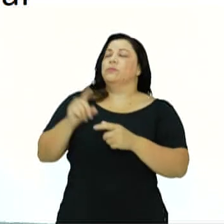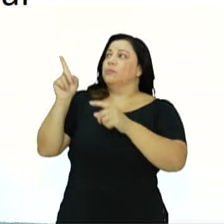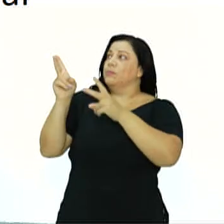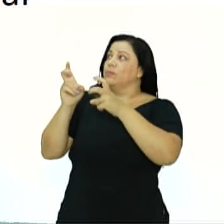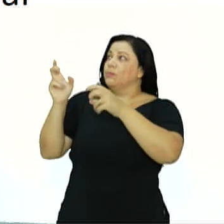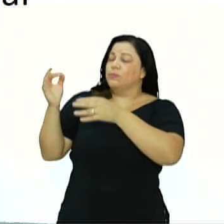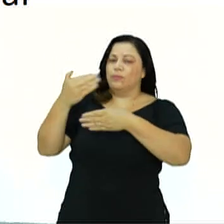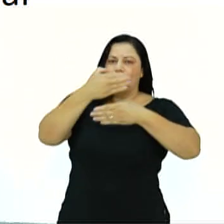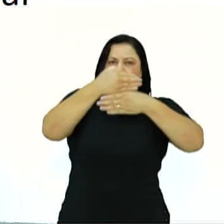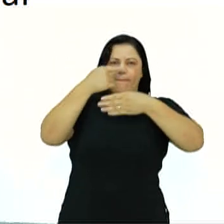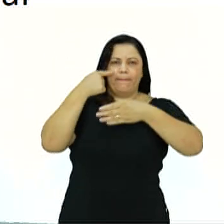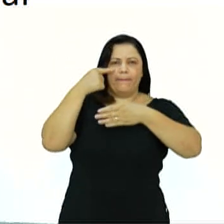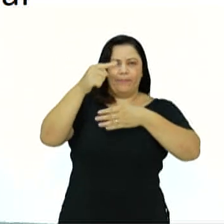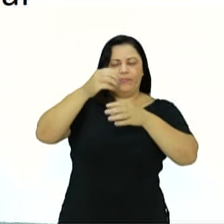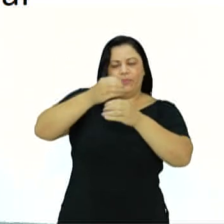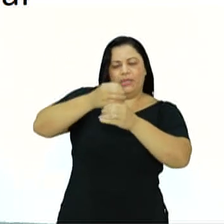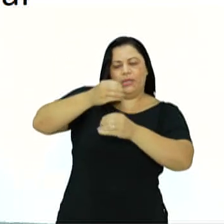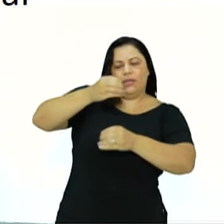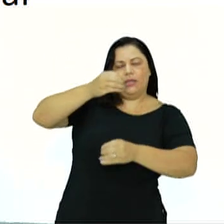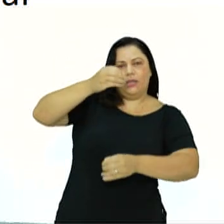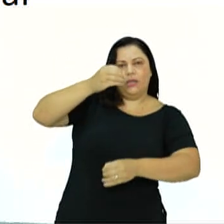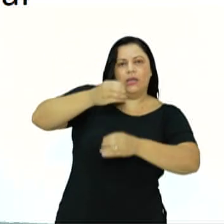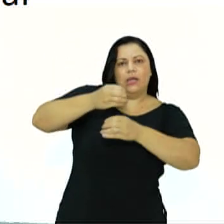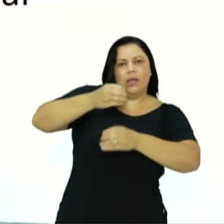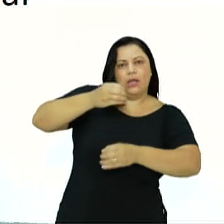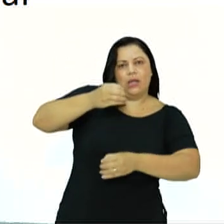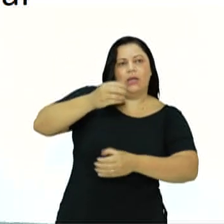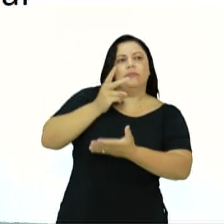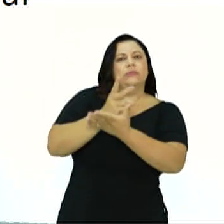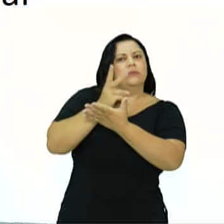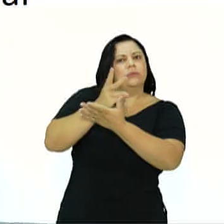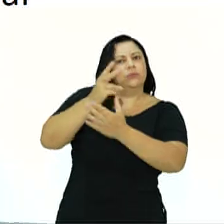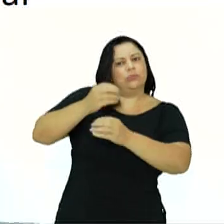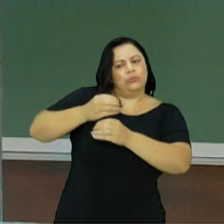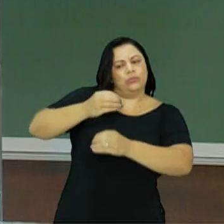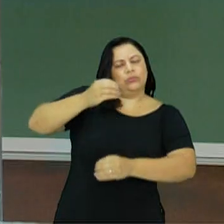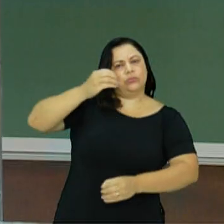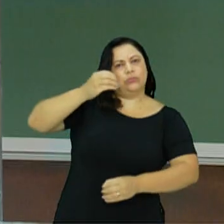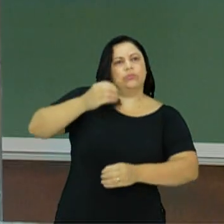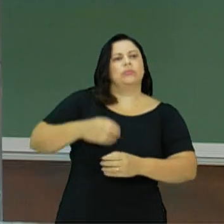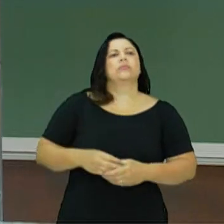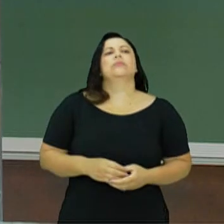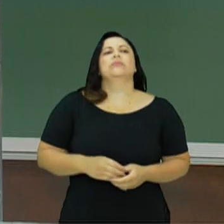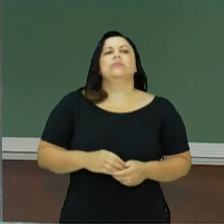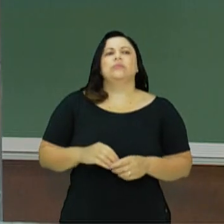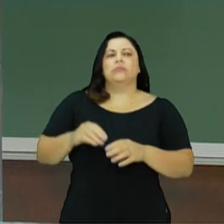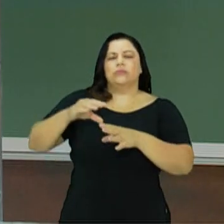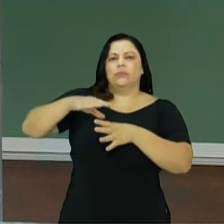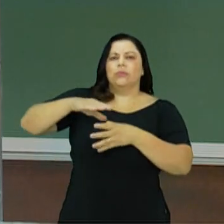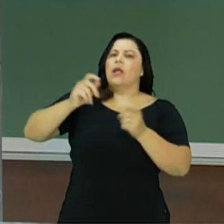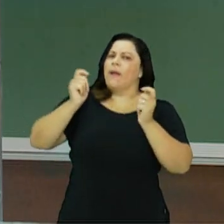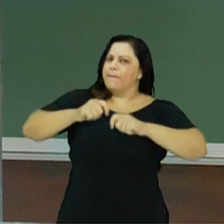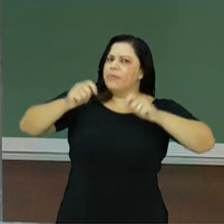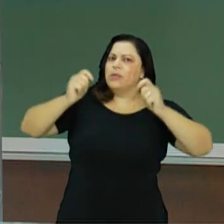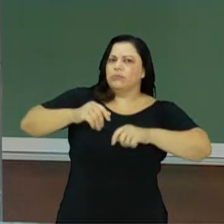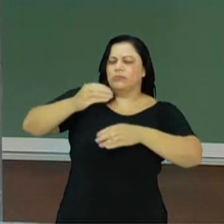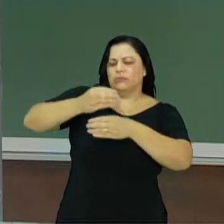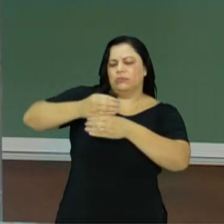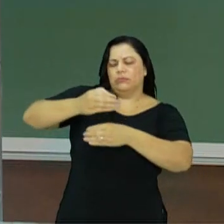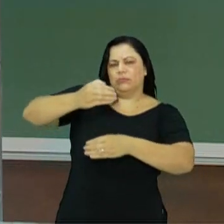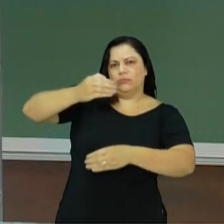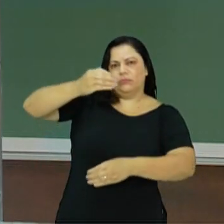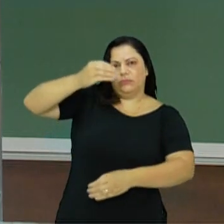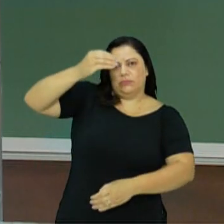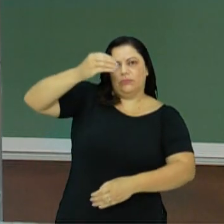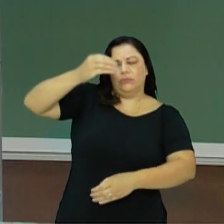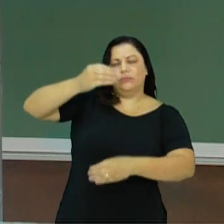o crescimento longitudinal dos ossos. O que é crescimento longitudinal dos ossos? É o crescimento assim em altura, né? Então esse